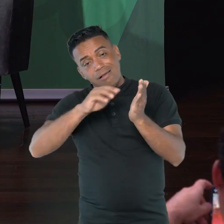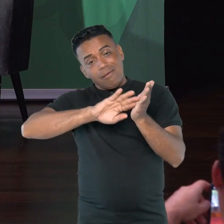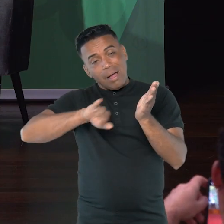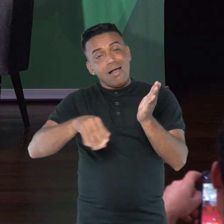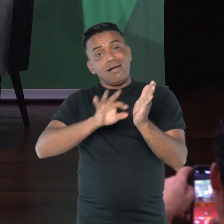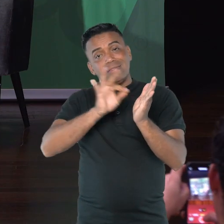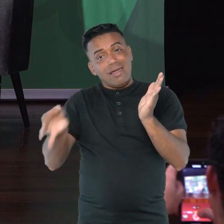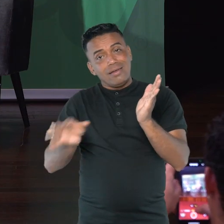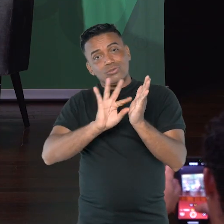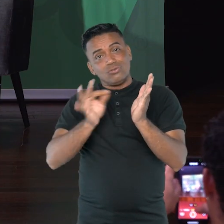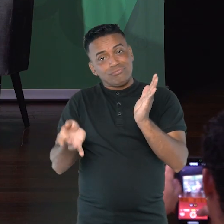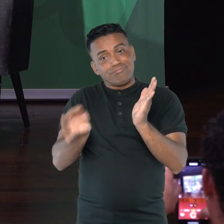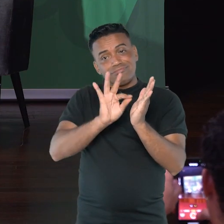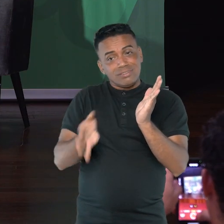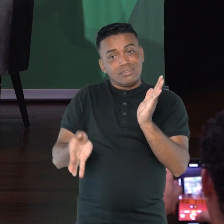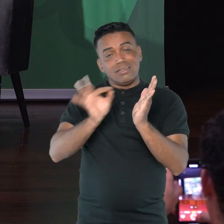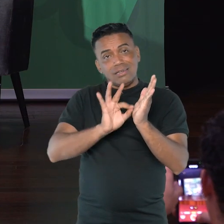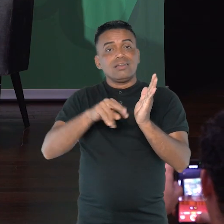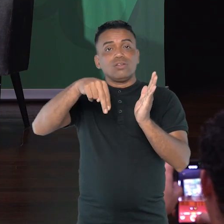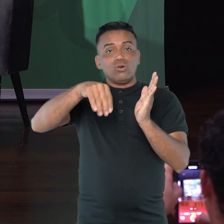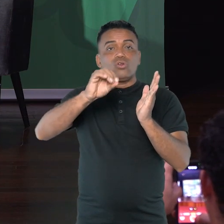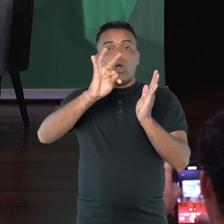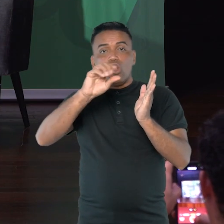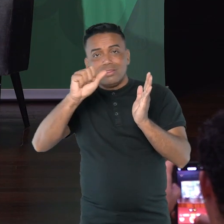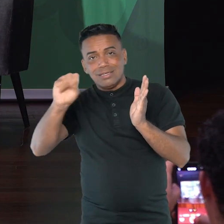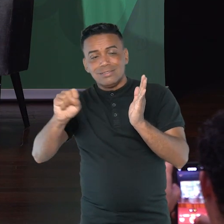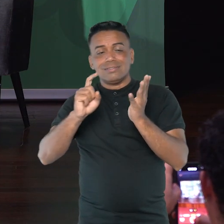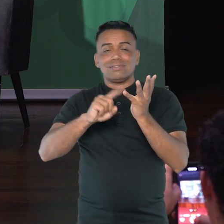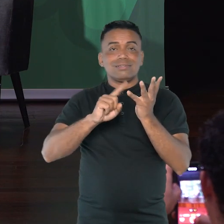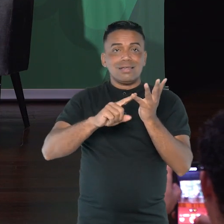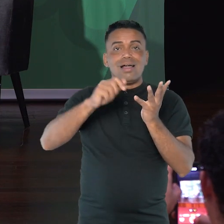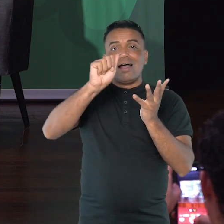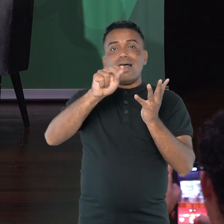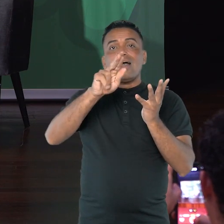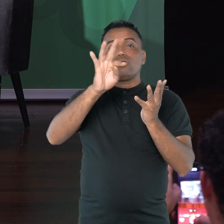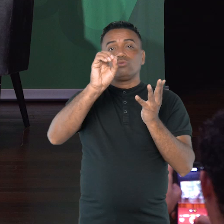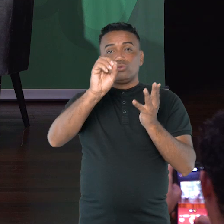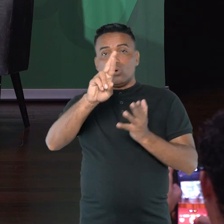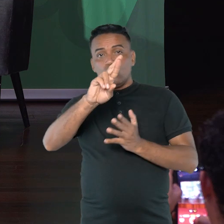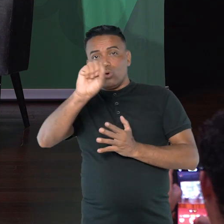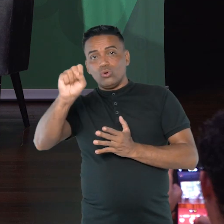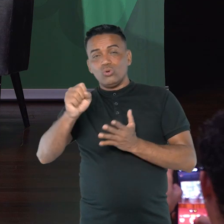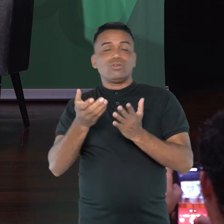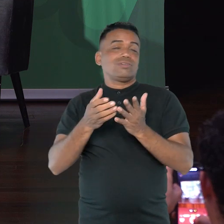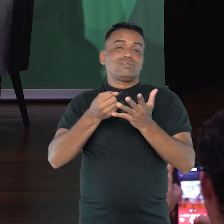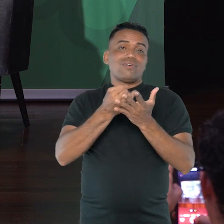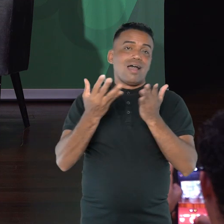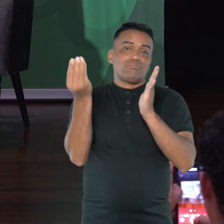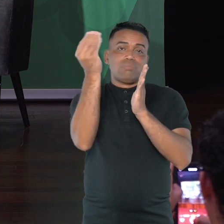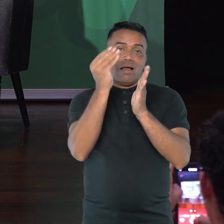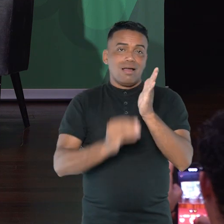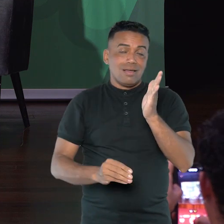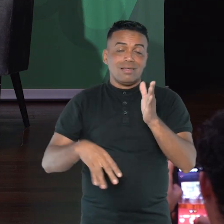dos paratextos, ela passa por essas notas, ela passa pelos autores escolhidos para estar na sobrecapa e na capa. Então, tudo isso faz